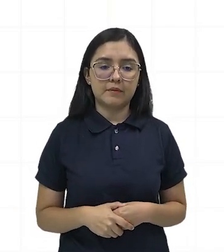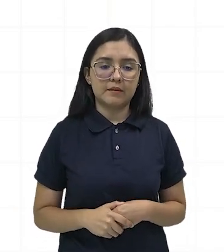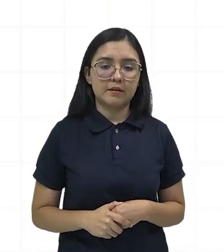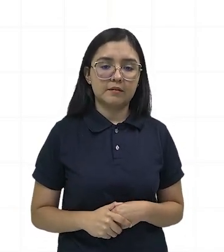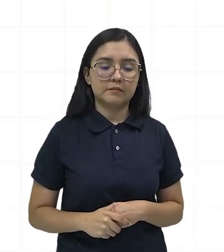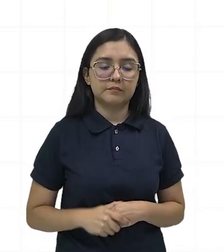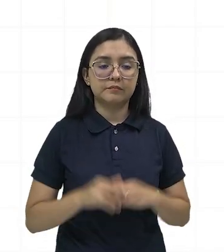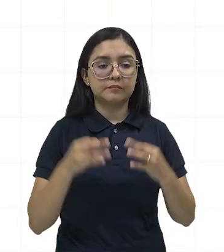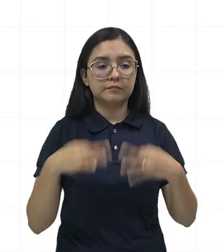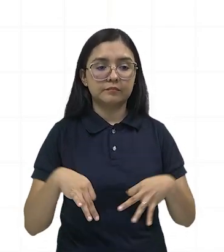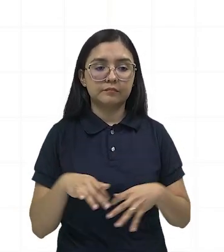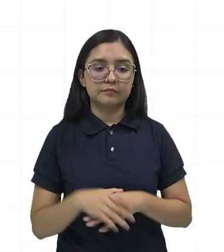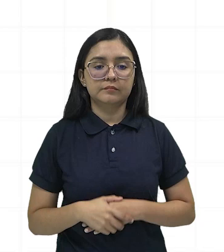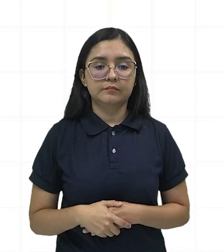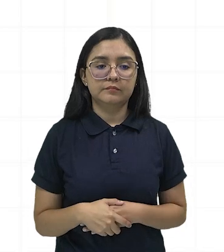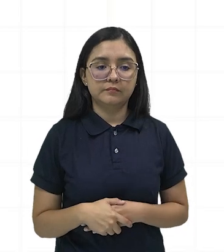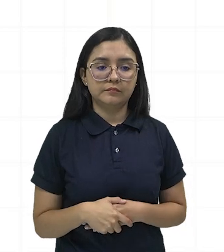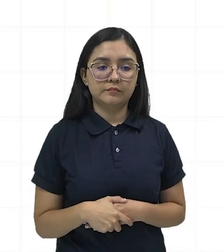Muito bem.